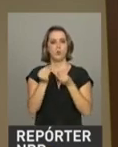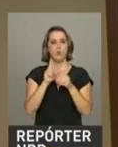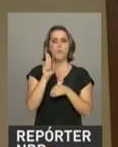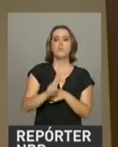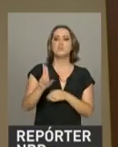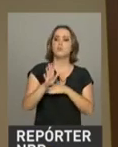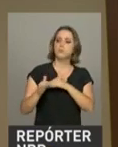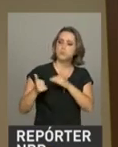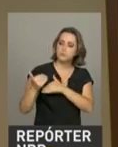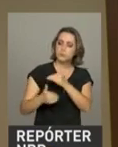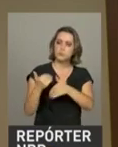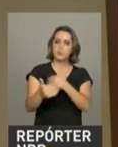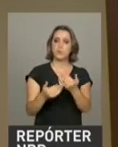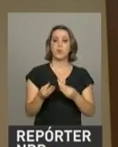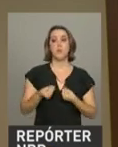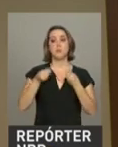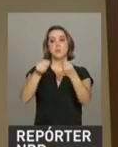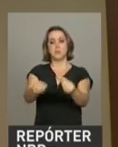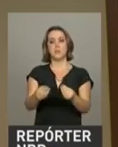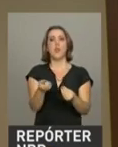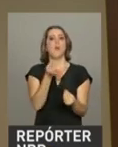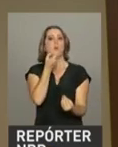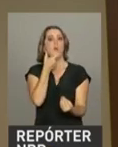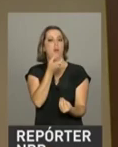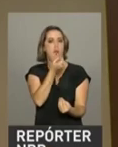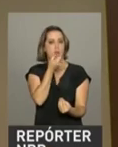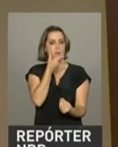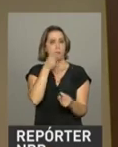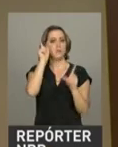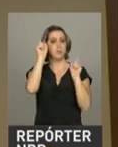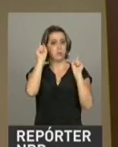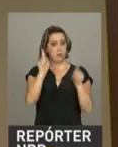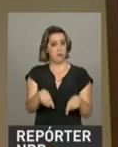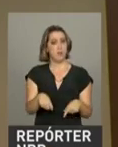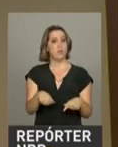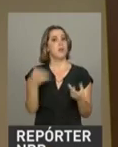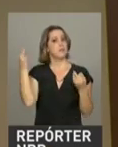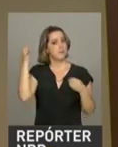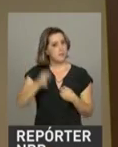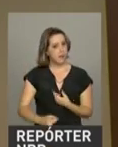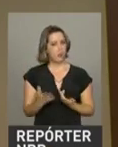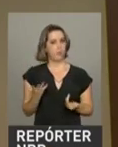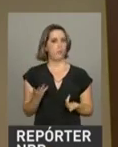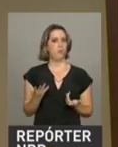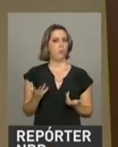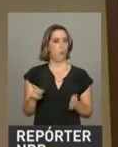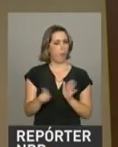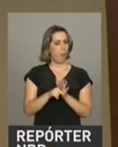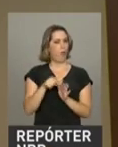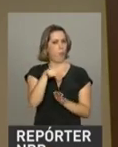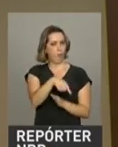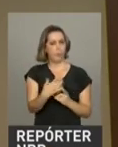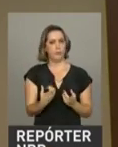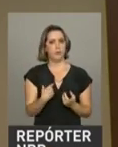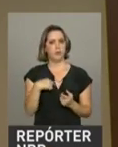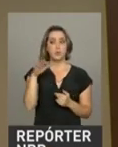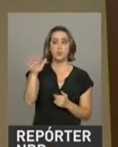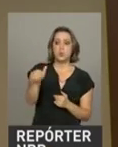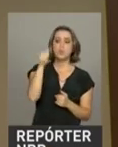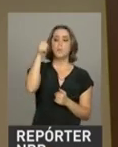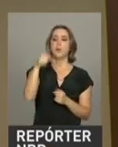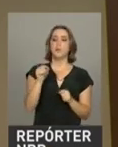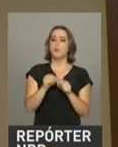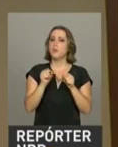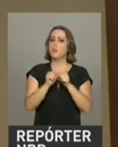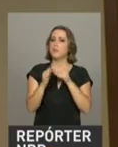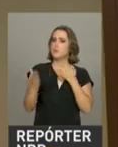longo do cuidado, né, para garantir que o medicamento que está vindo é o medicamento dele, que ele está sendo chamado para fazer um